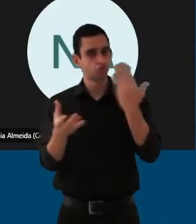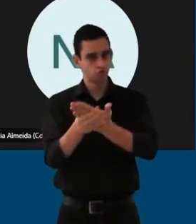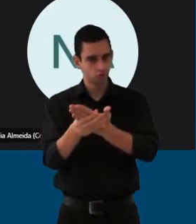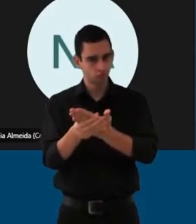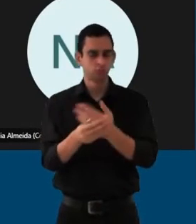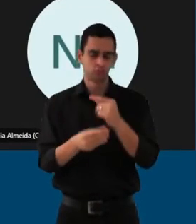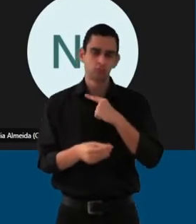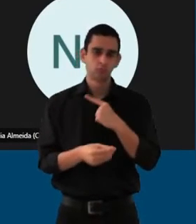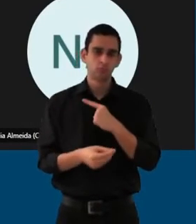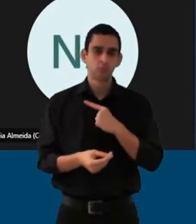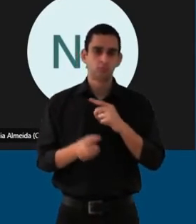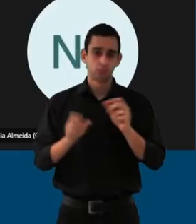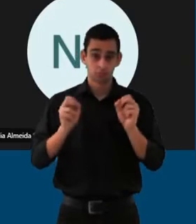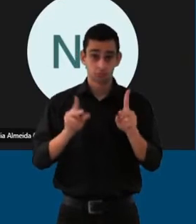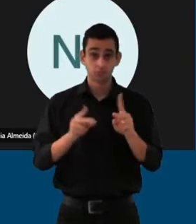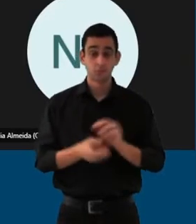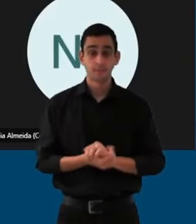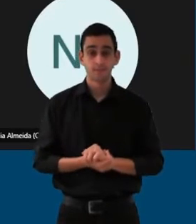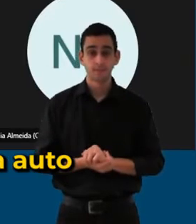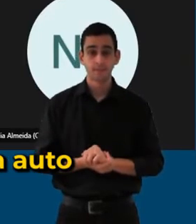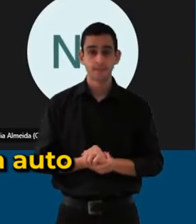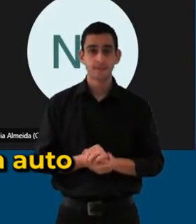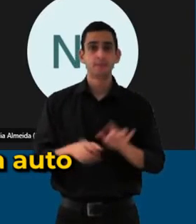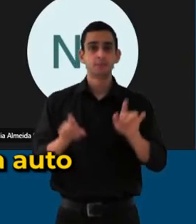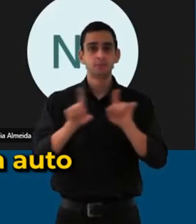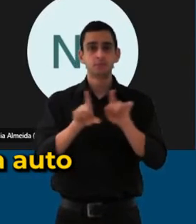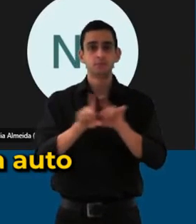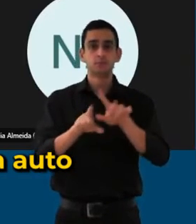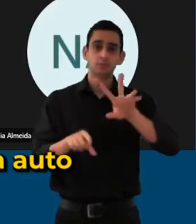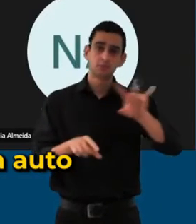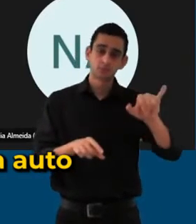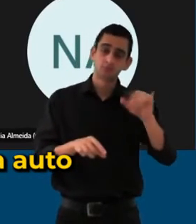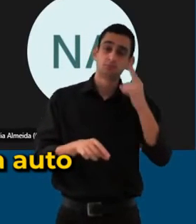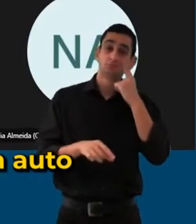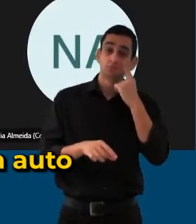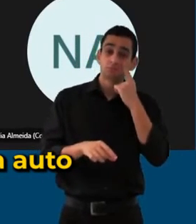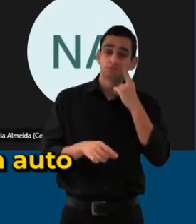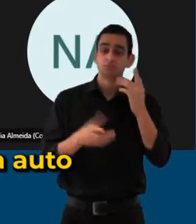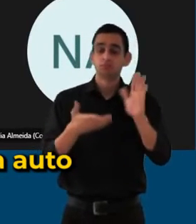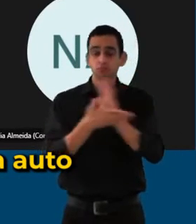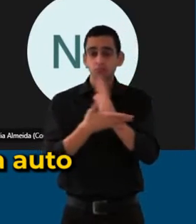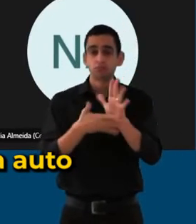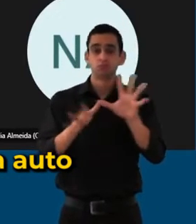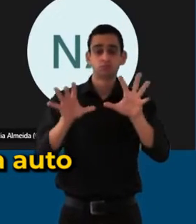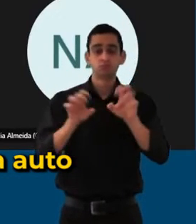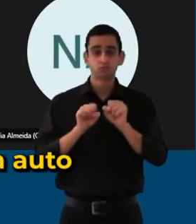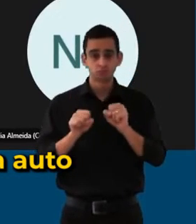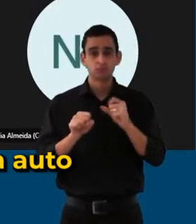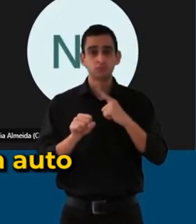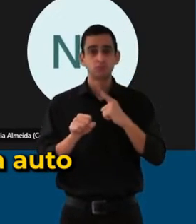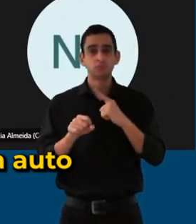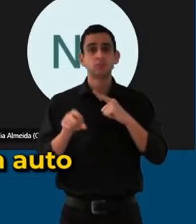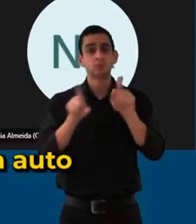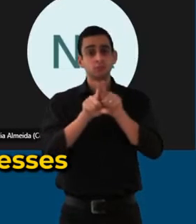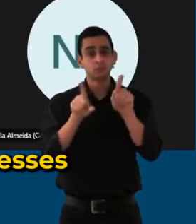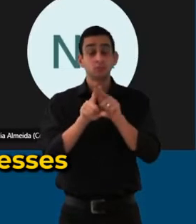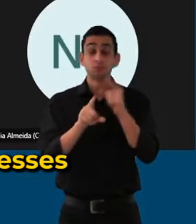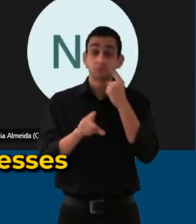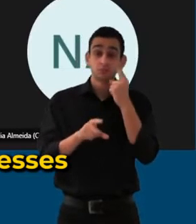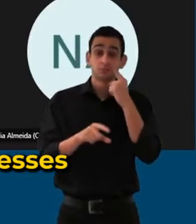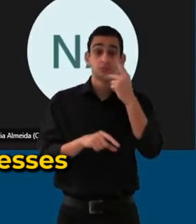Então, a ideia aqui é realmente colher aí subsídios dos senhores e, quiçá, obter uma